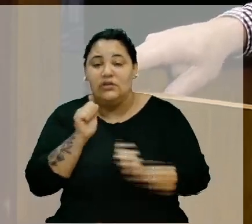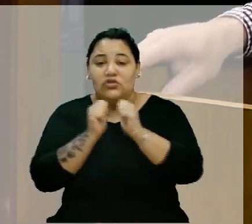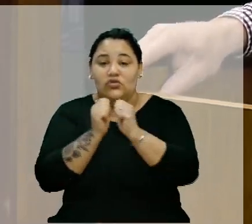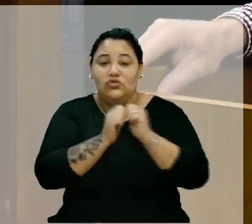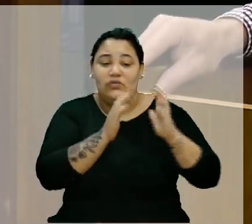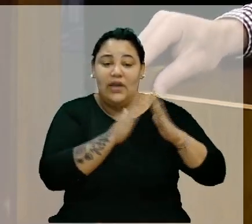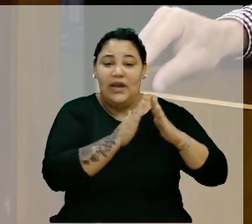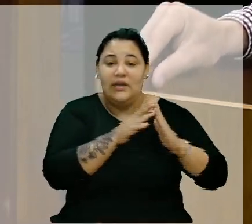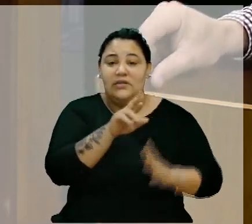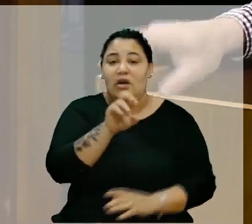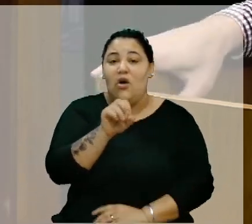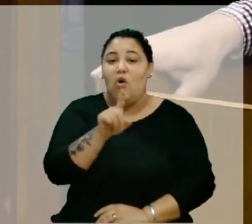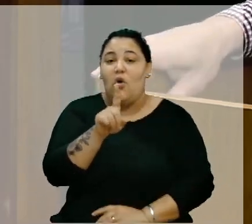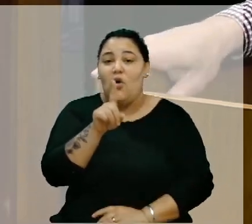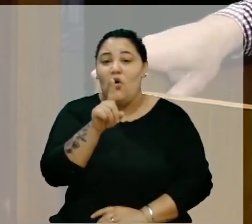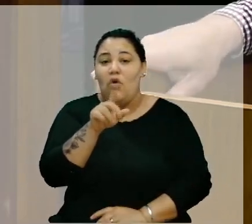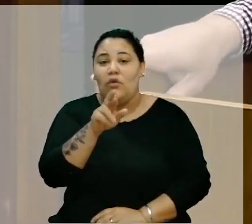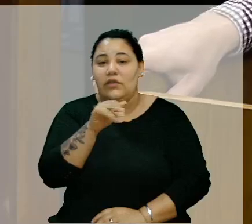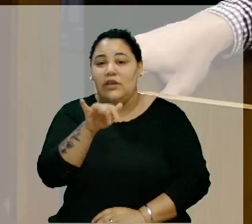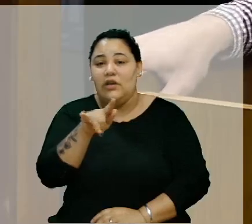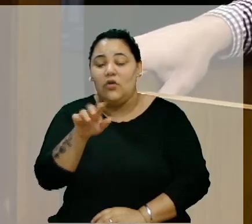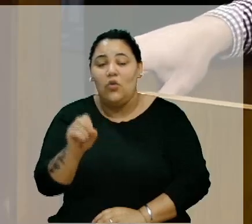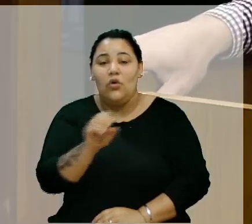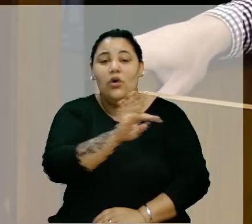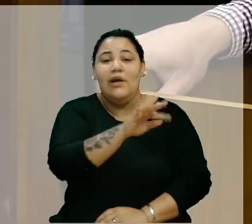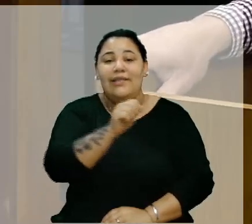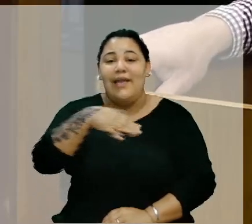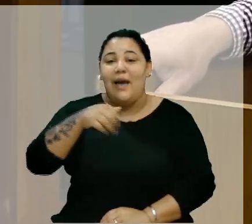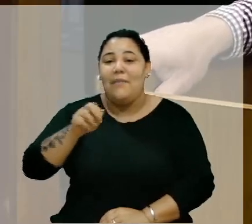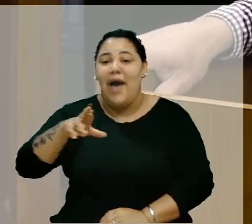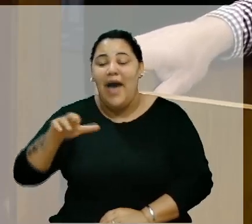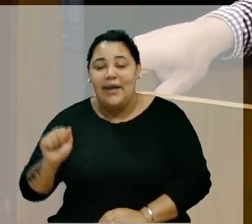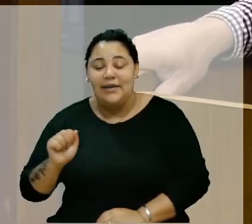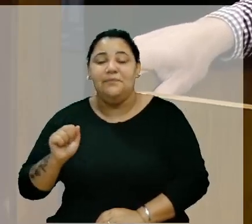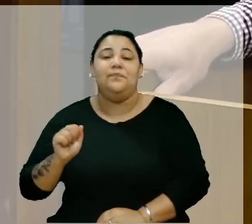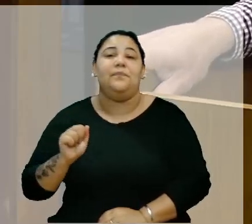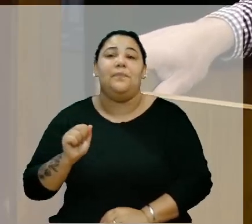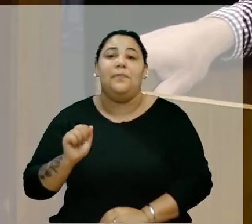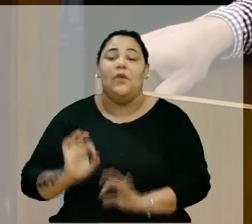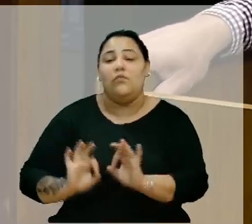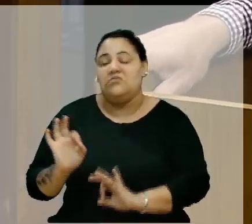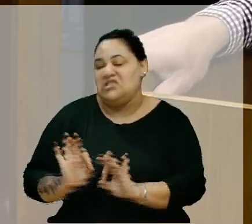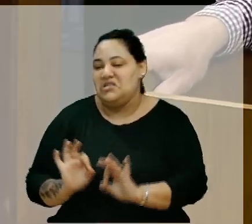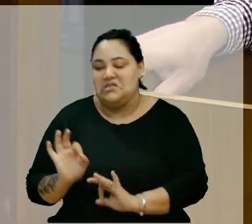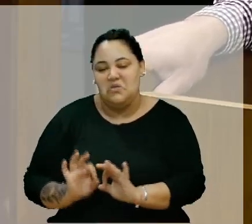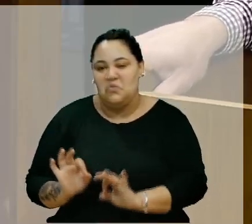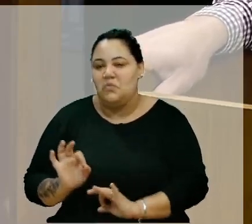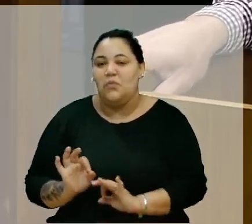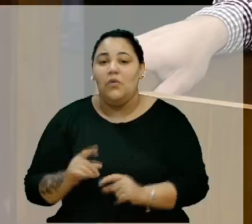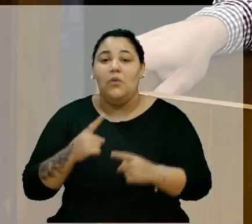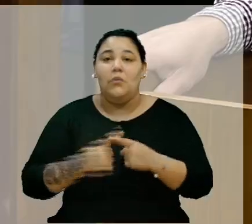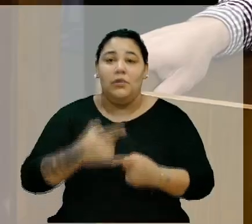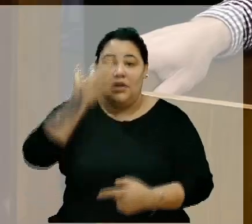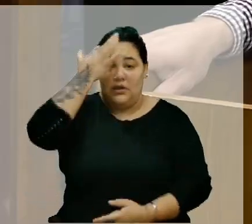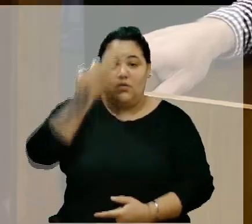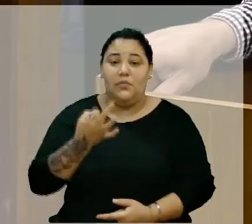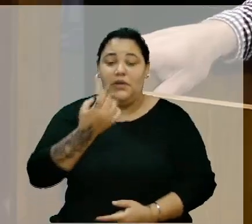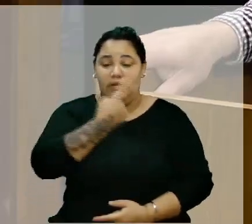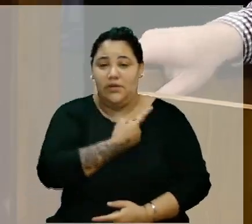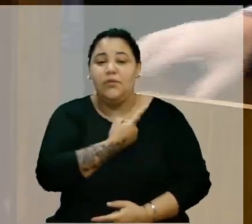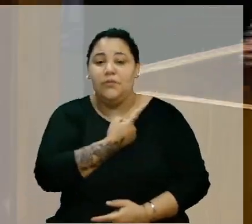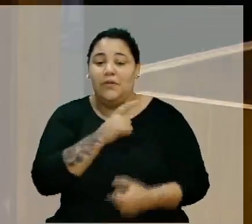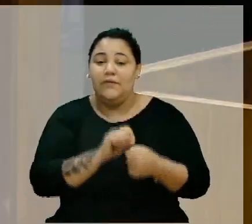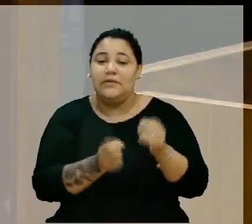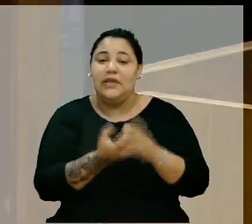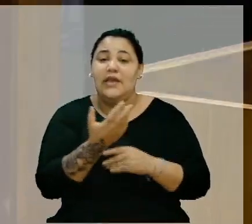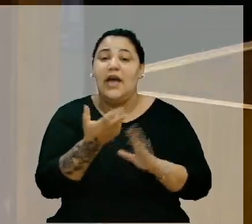Rodrigo, diretor legislativo, a Tamara, a redação final, pelo entendimento que nós